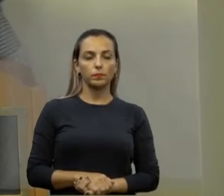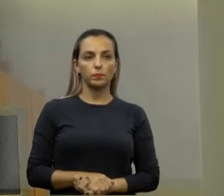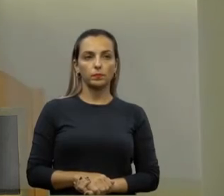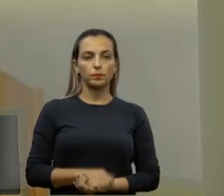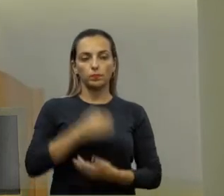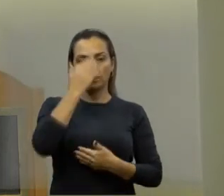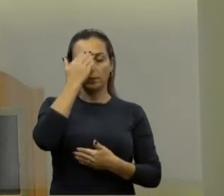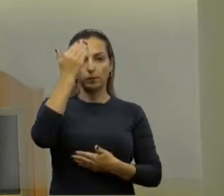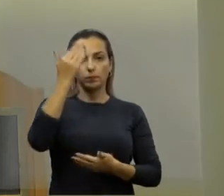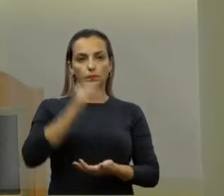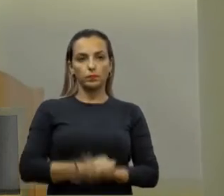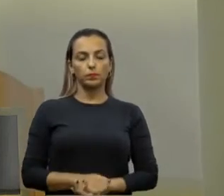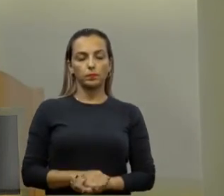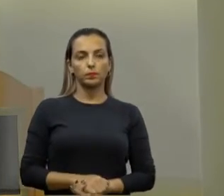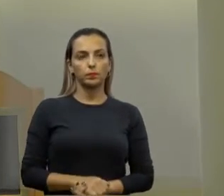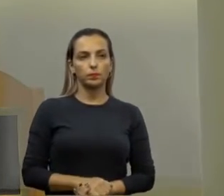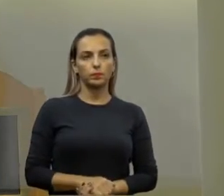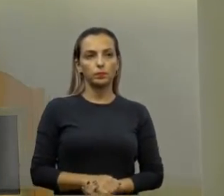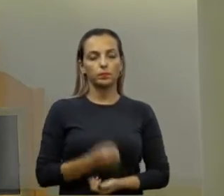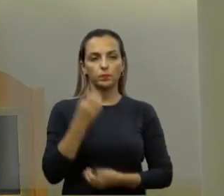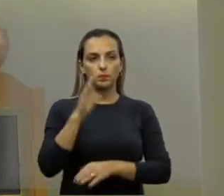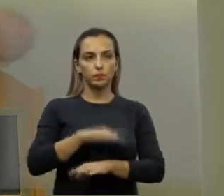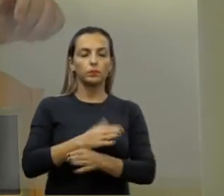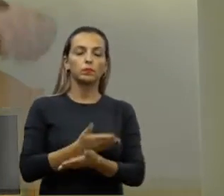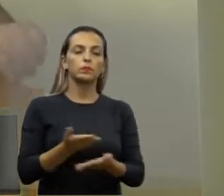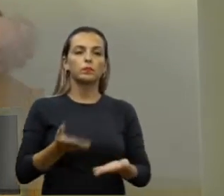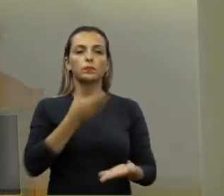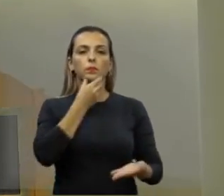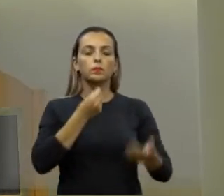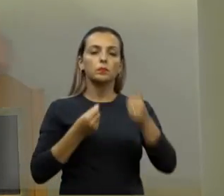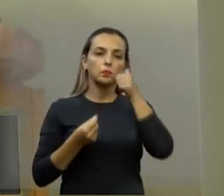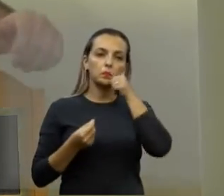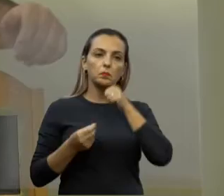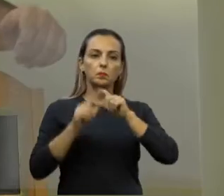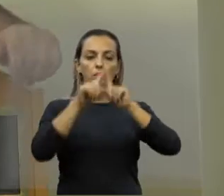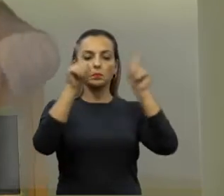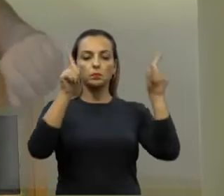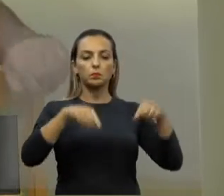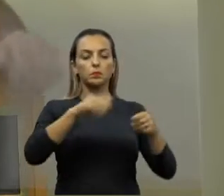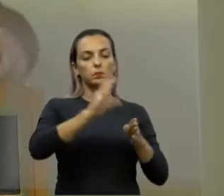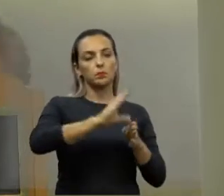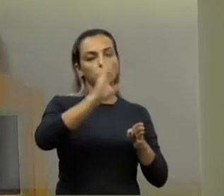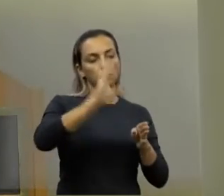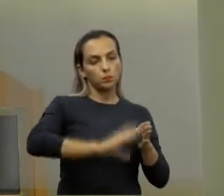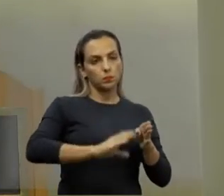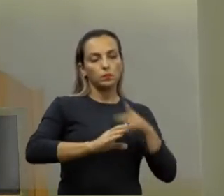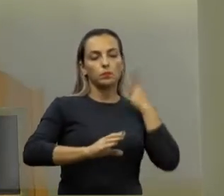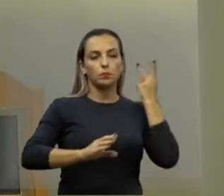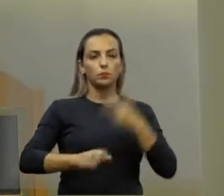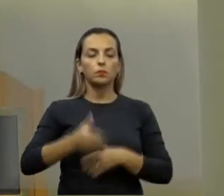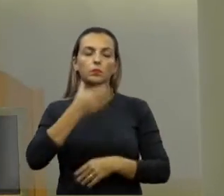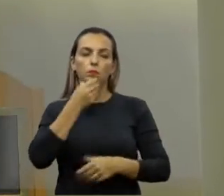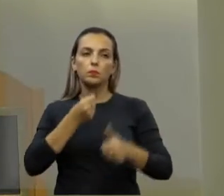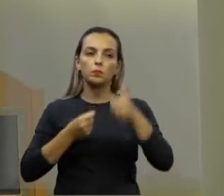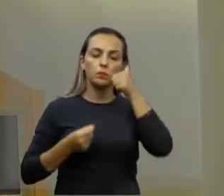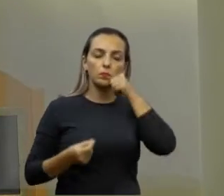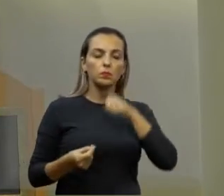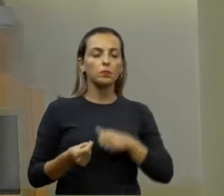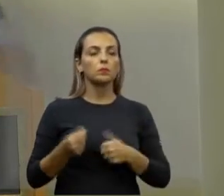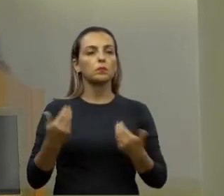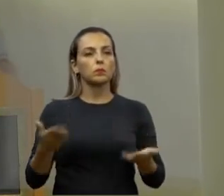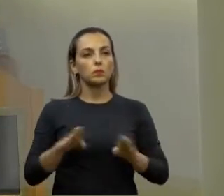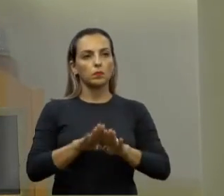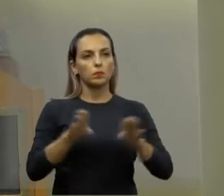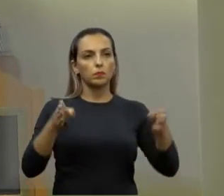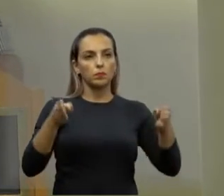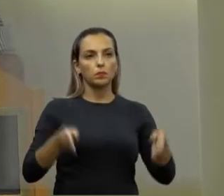Obrigado Rafa é bom Boa tarde a todos a todas aos servidores servidores da câmara vereadores e vereadoras a mesa